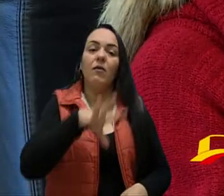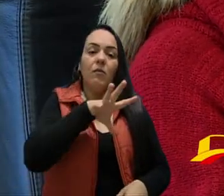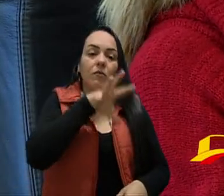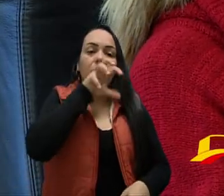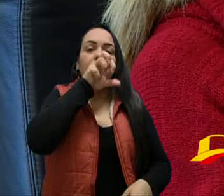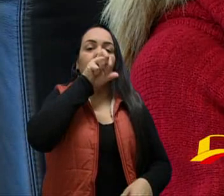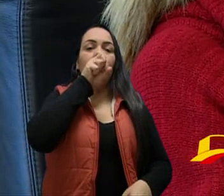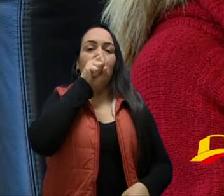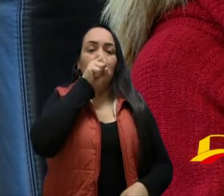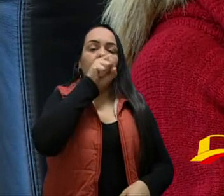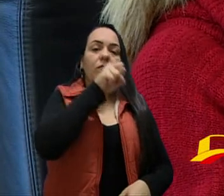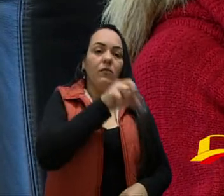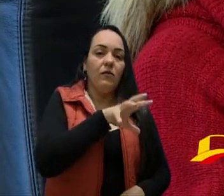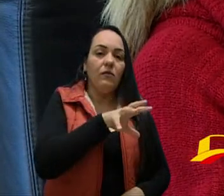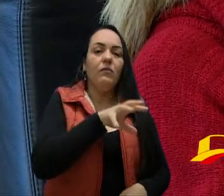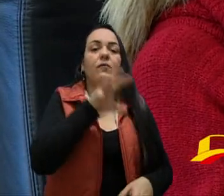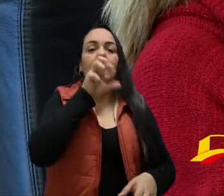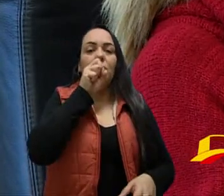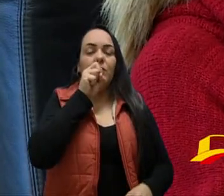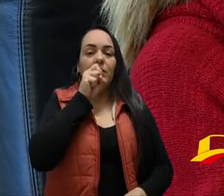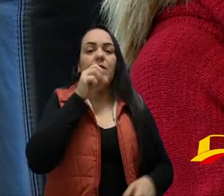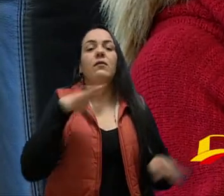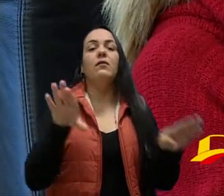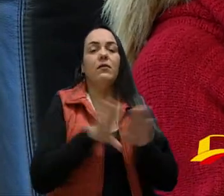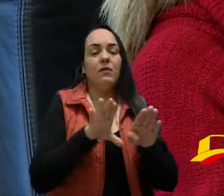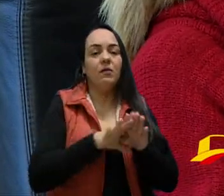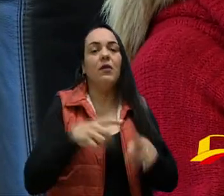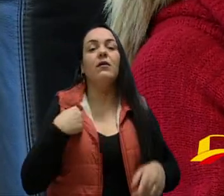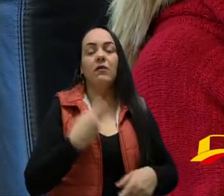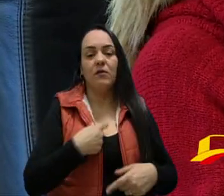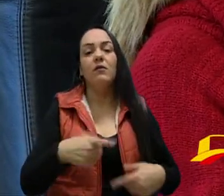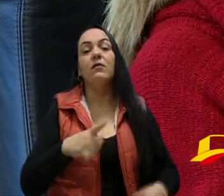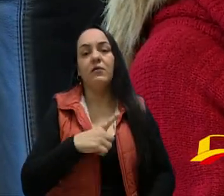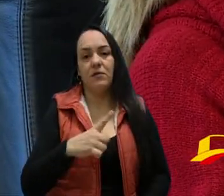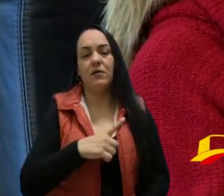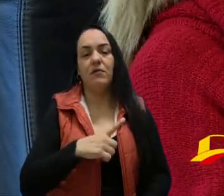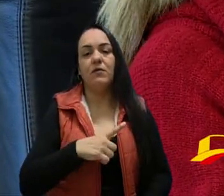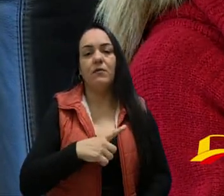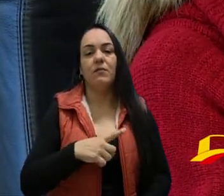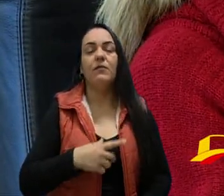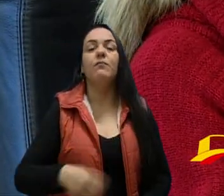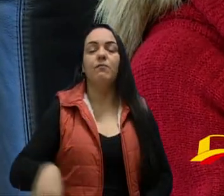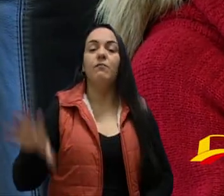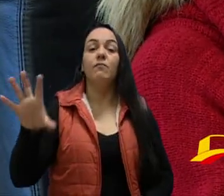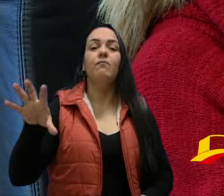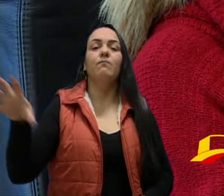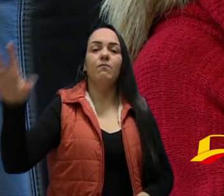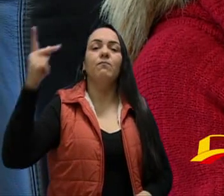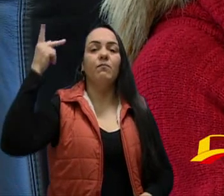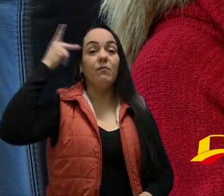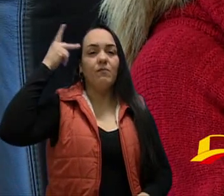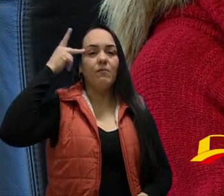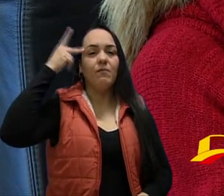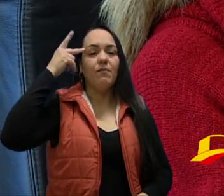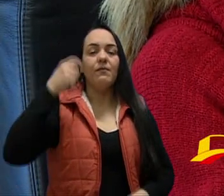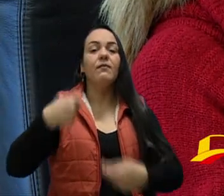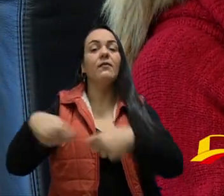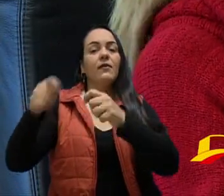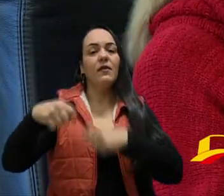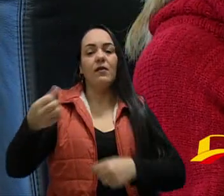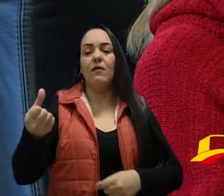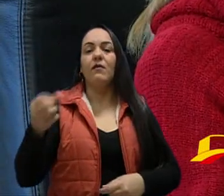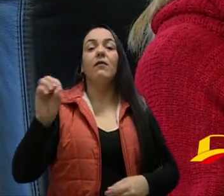respiradores estou mandando outro já estamos recebendo o estado de são paulo recebeu 600 respiradores e